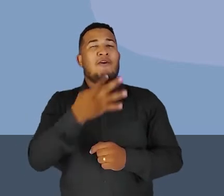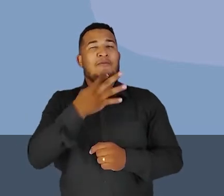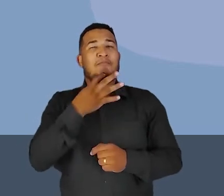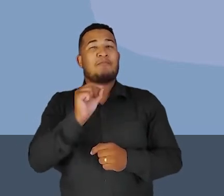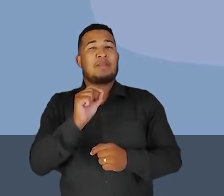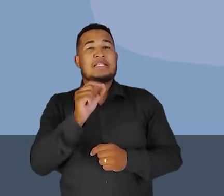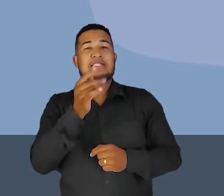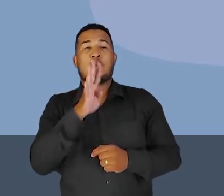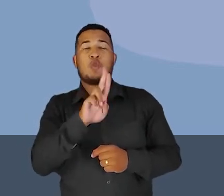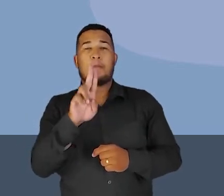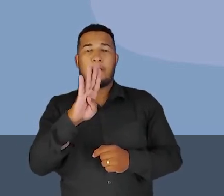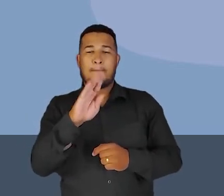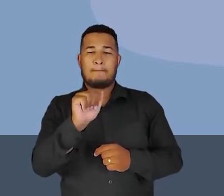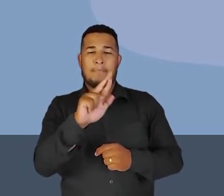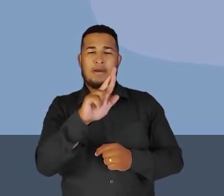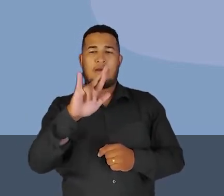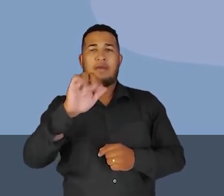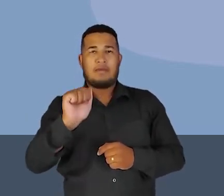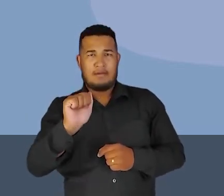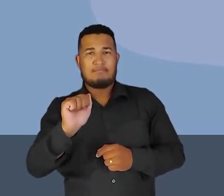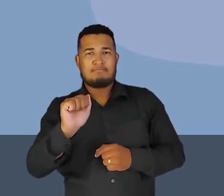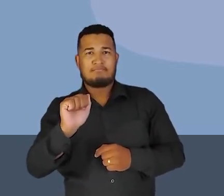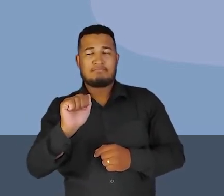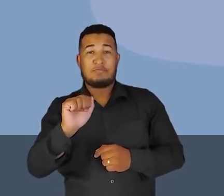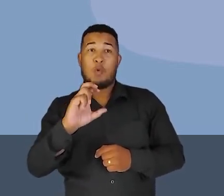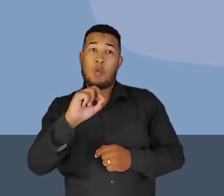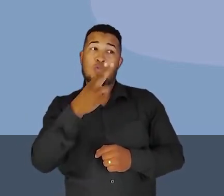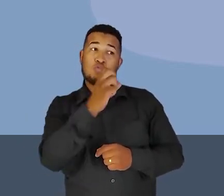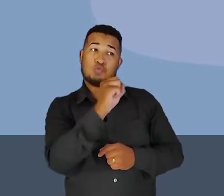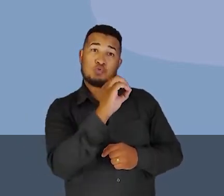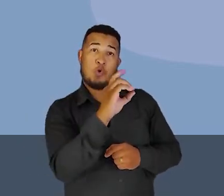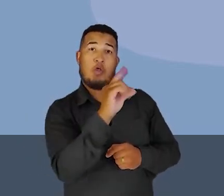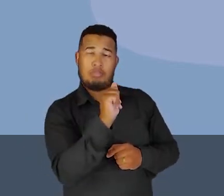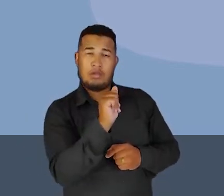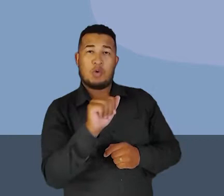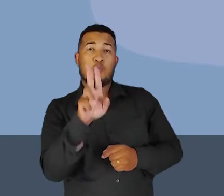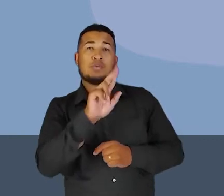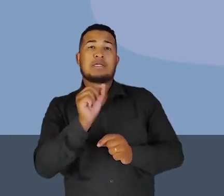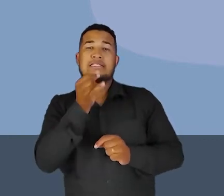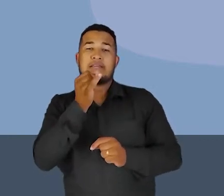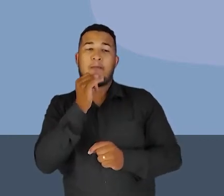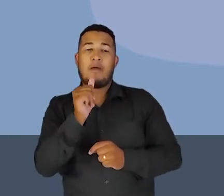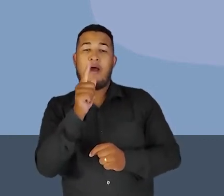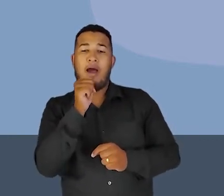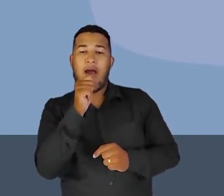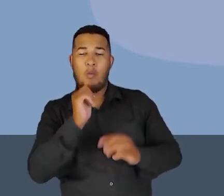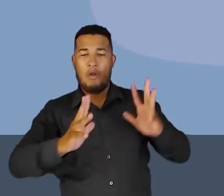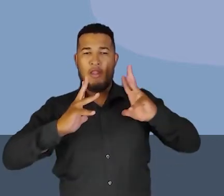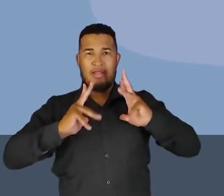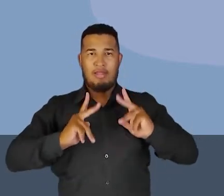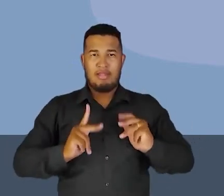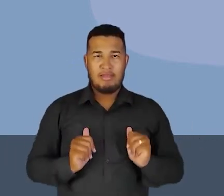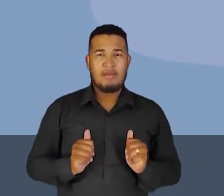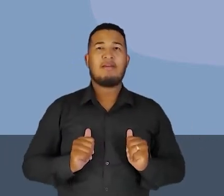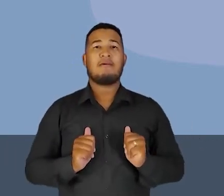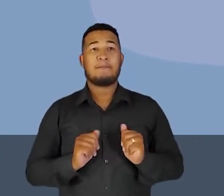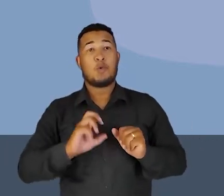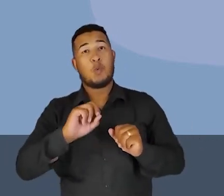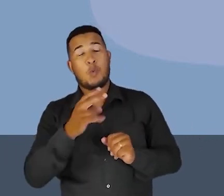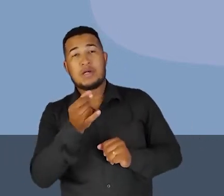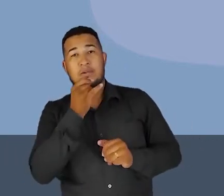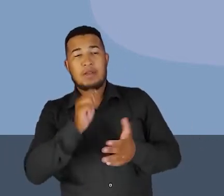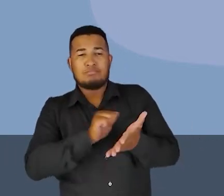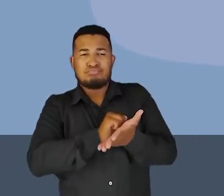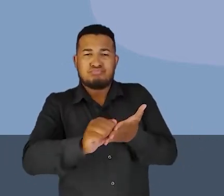como barrilha, soda ou barrilha. Ele é utilizado no tratamento de água, para a fabricação de